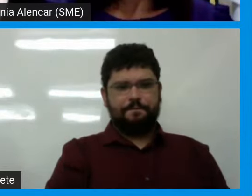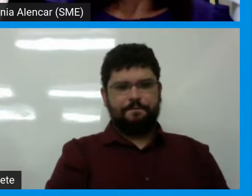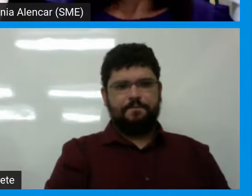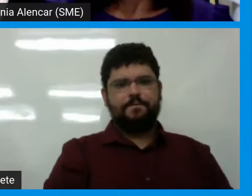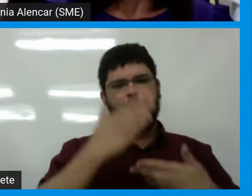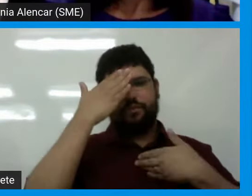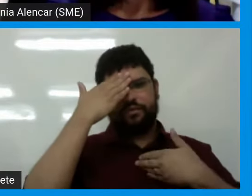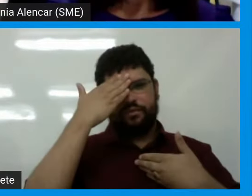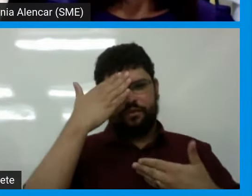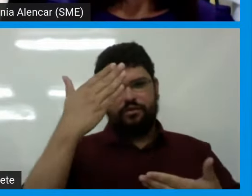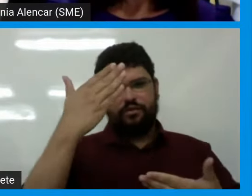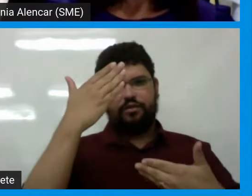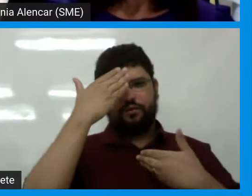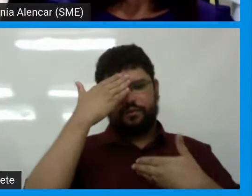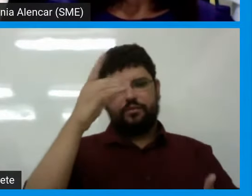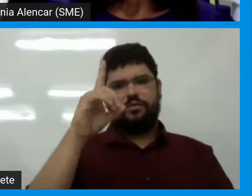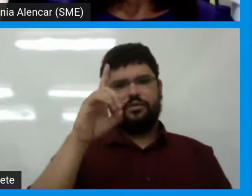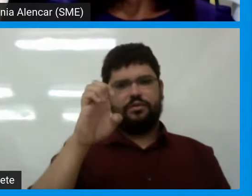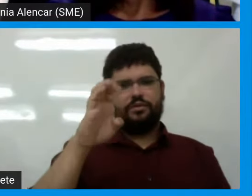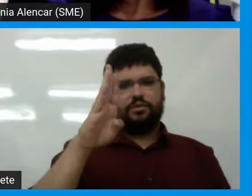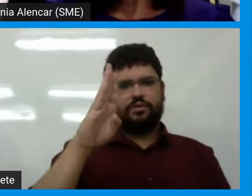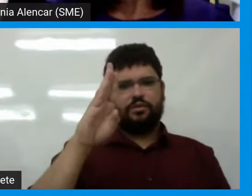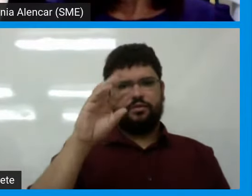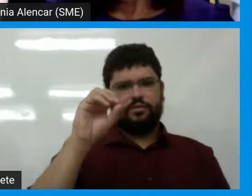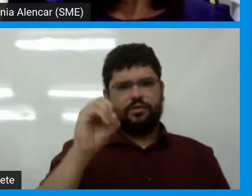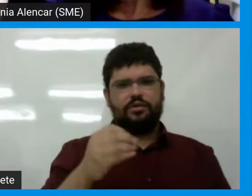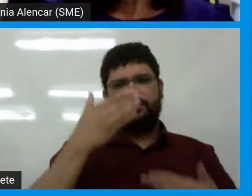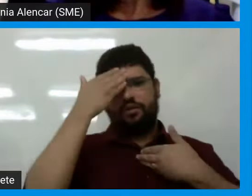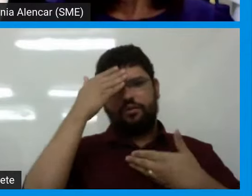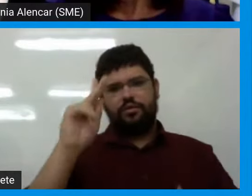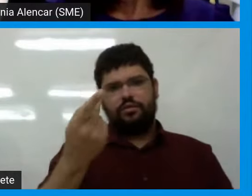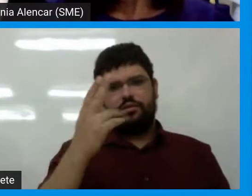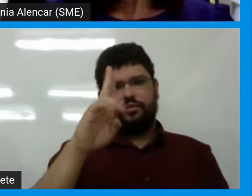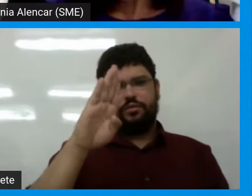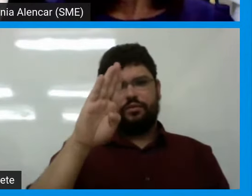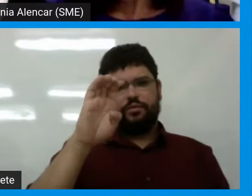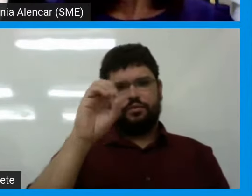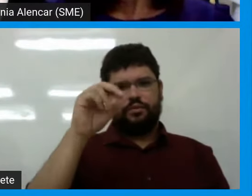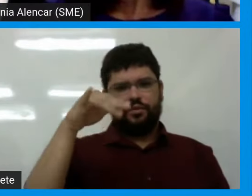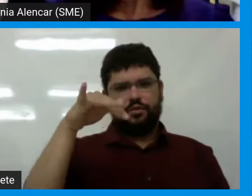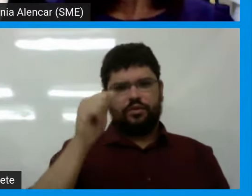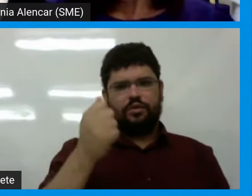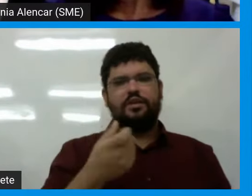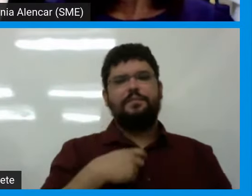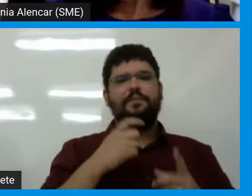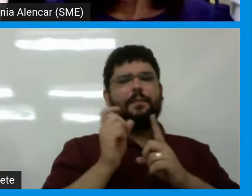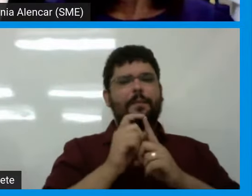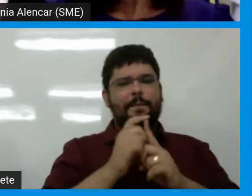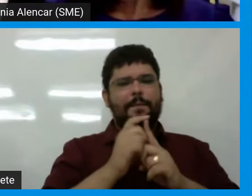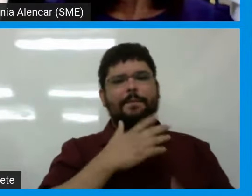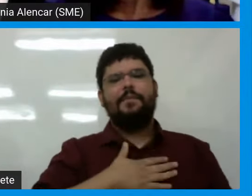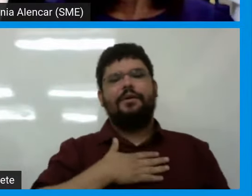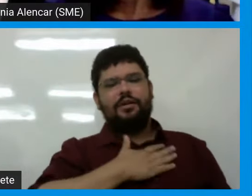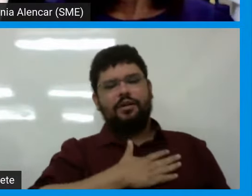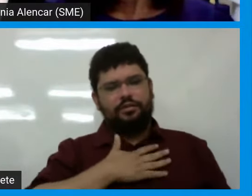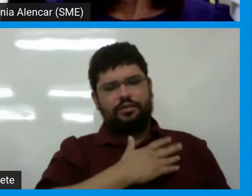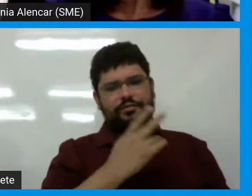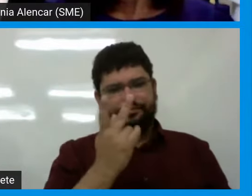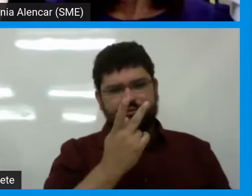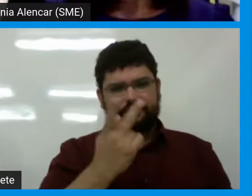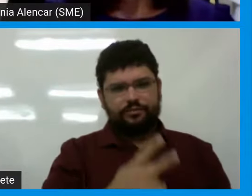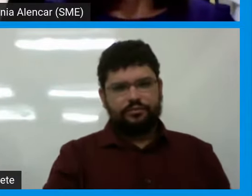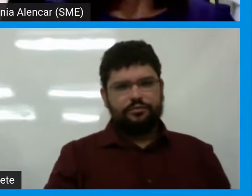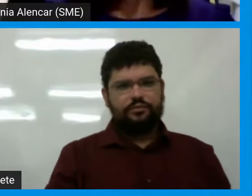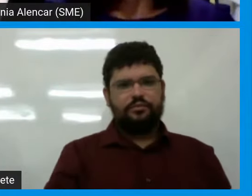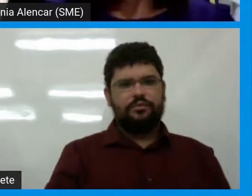Obrigado. Obrigado, Débora. Obrigado, Beônia. Obrigado aí pelas palavras, Débora e o Beônia. Em nome